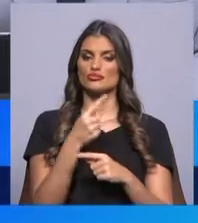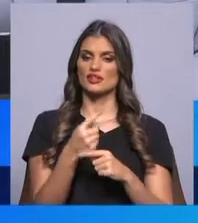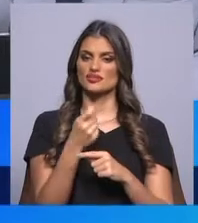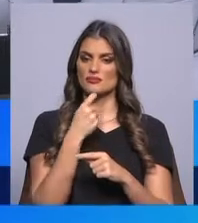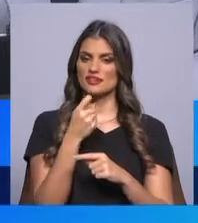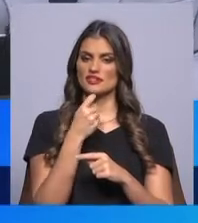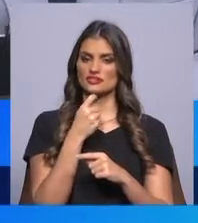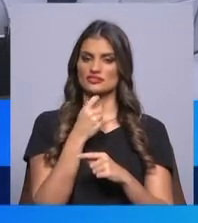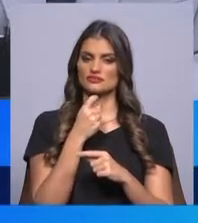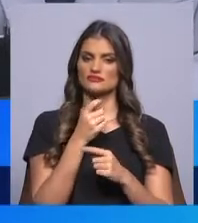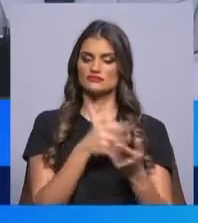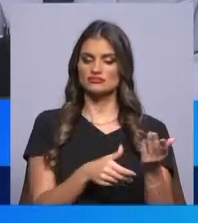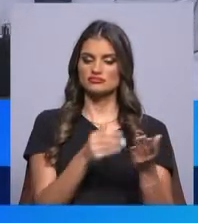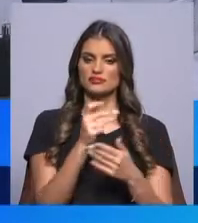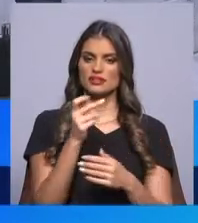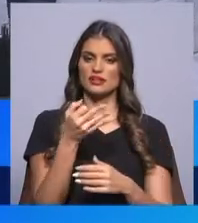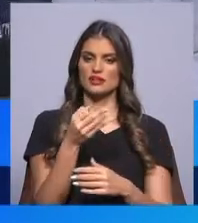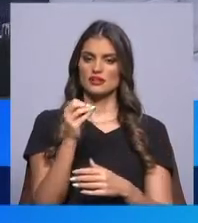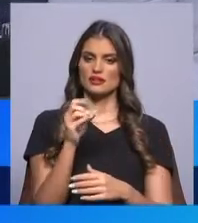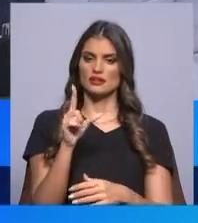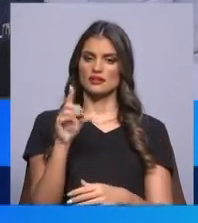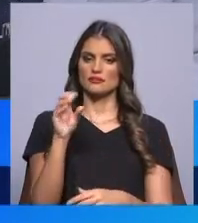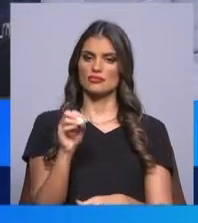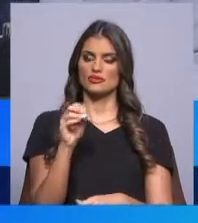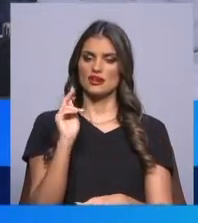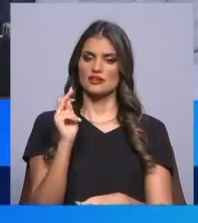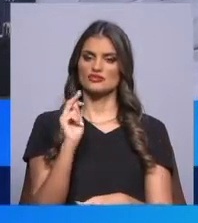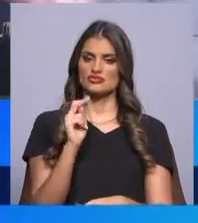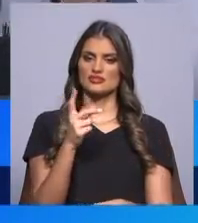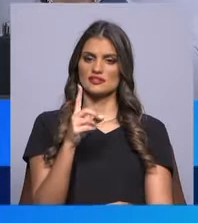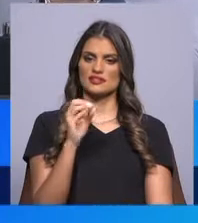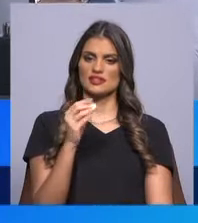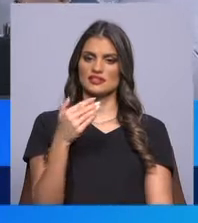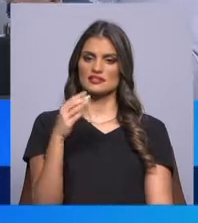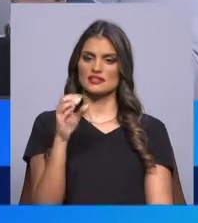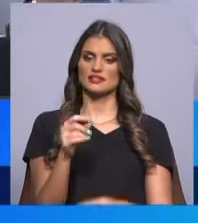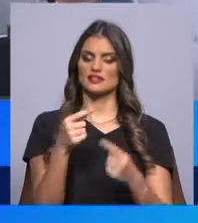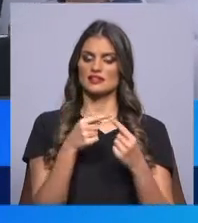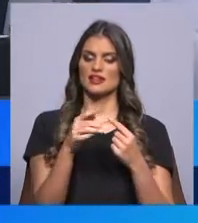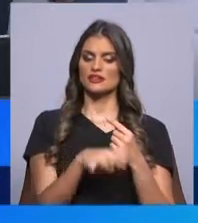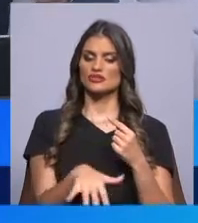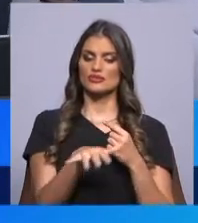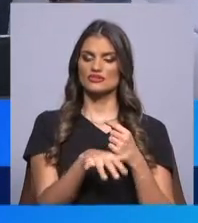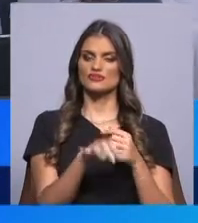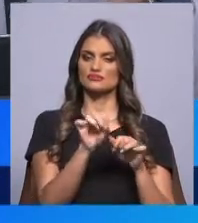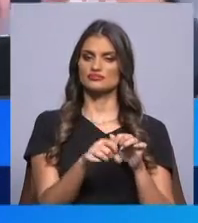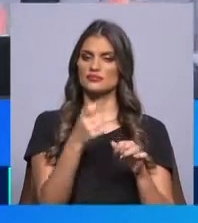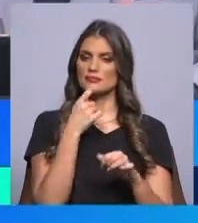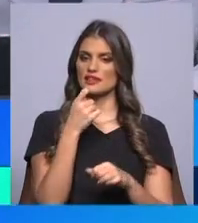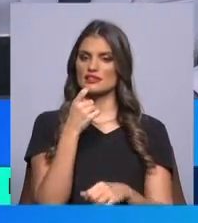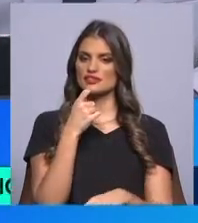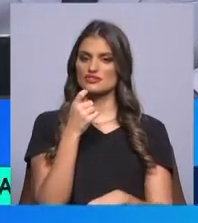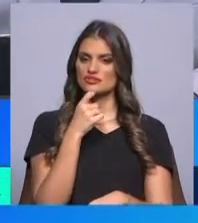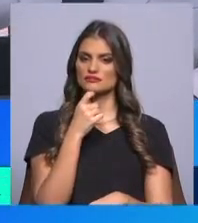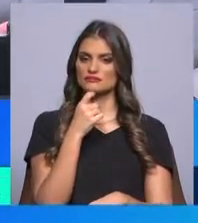lunares foram recolhidas pela Apolo, no tempo da Apolo, portanto, década de 170, correspondiam a zonas, a pedras, aliás, que nos